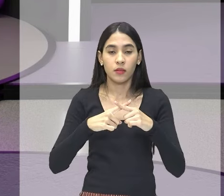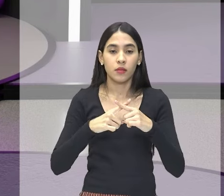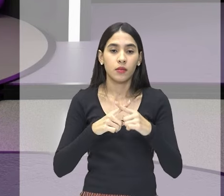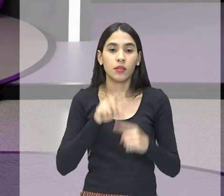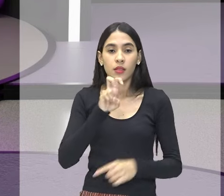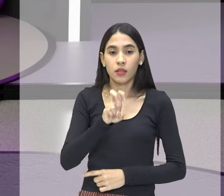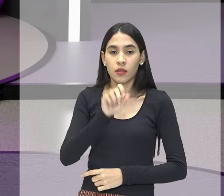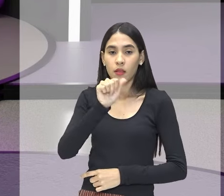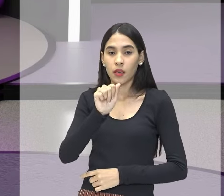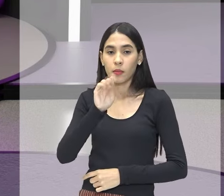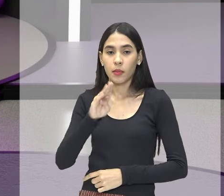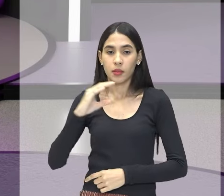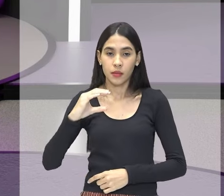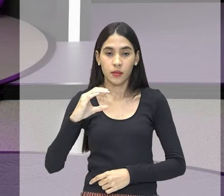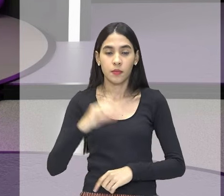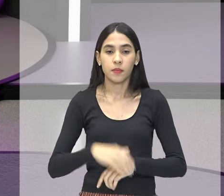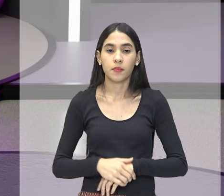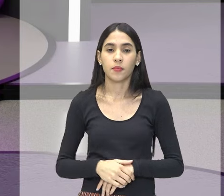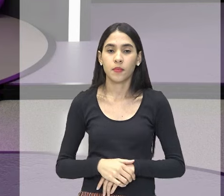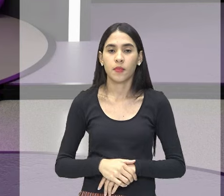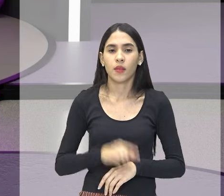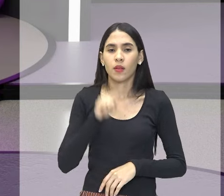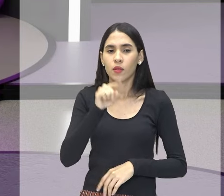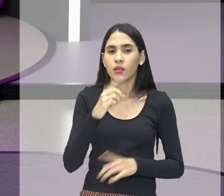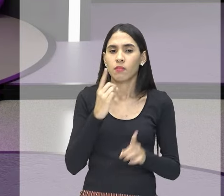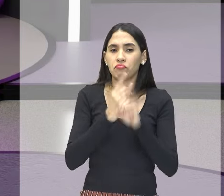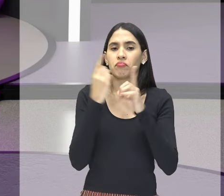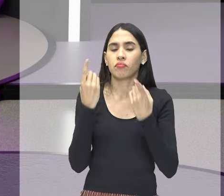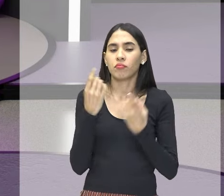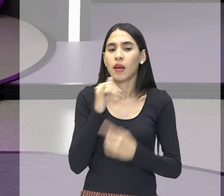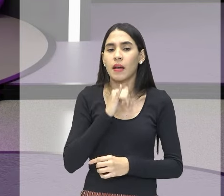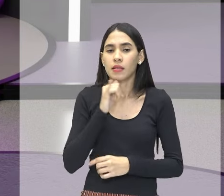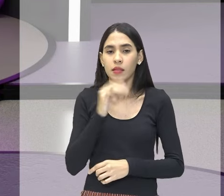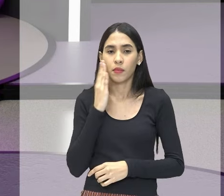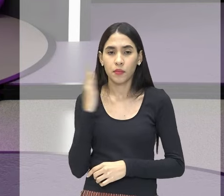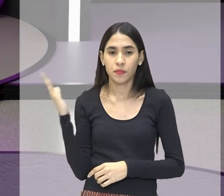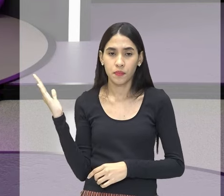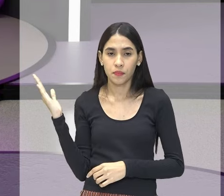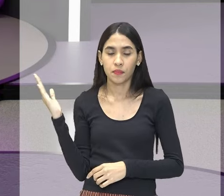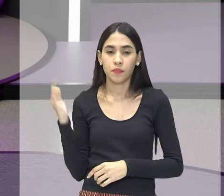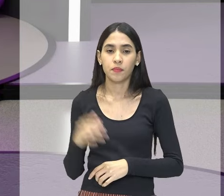multiplicado por 5ABC. Quando você se deparar com uma multiplicação de